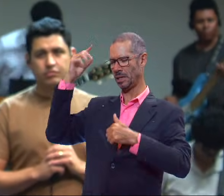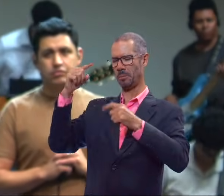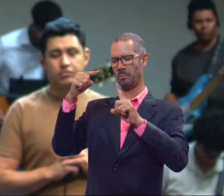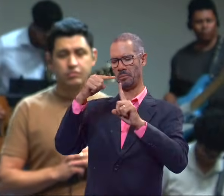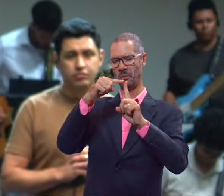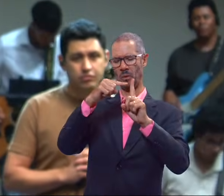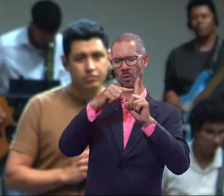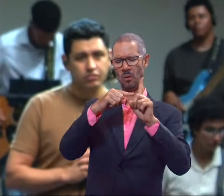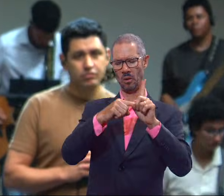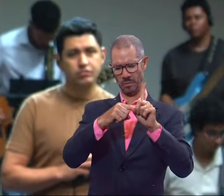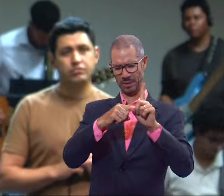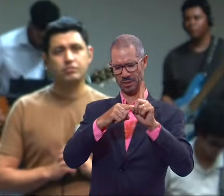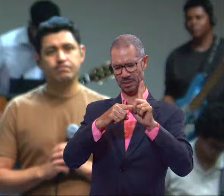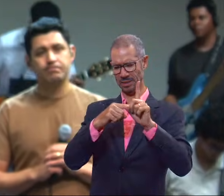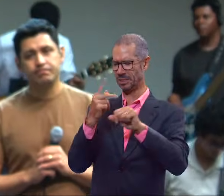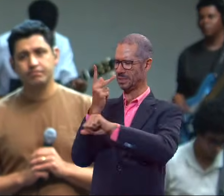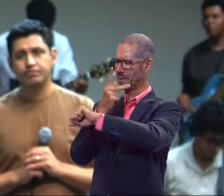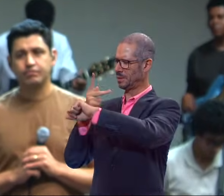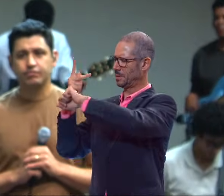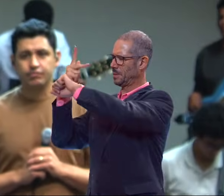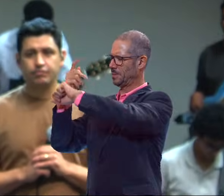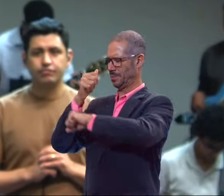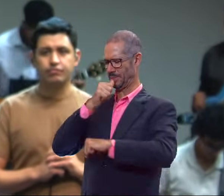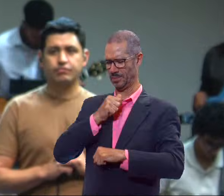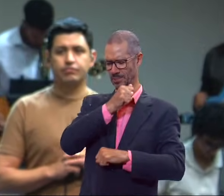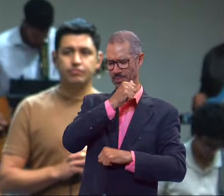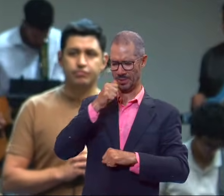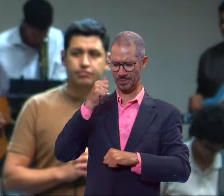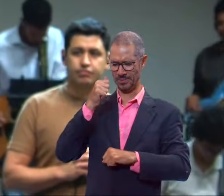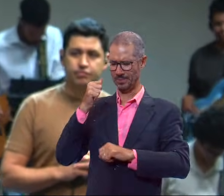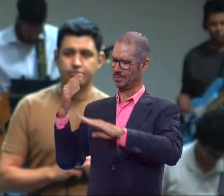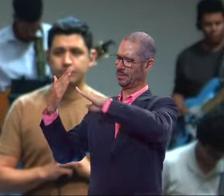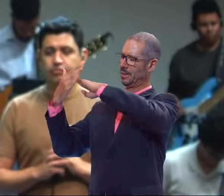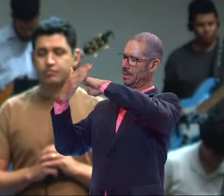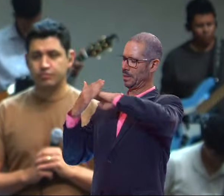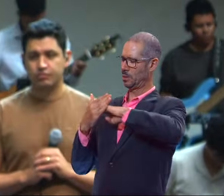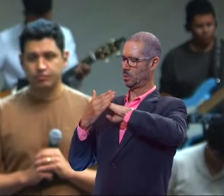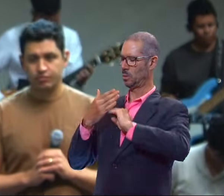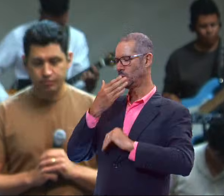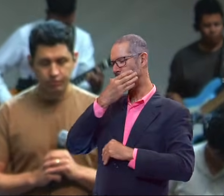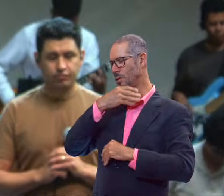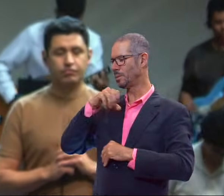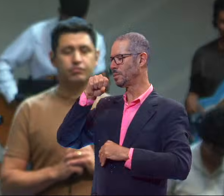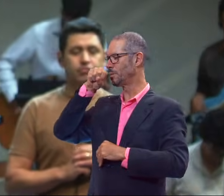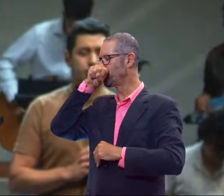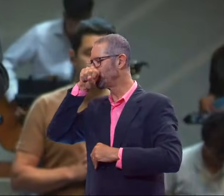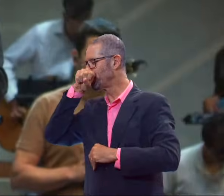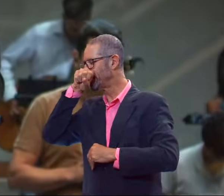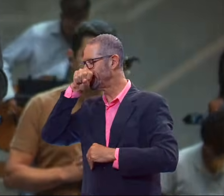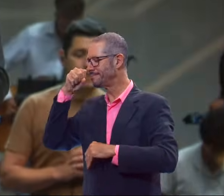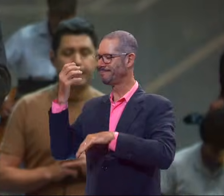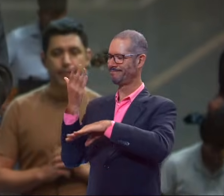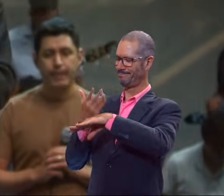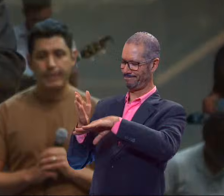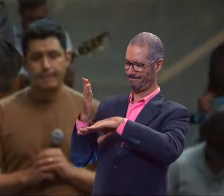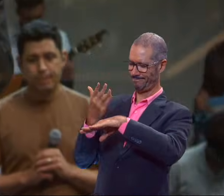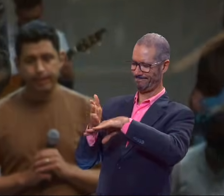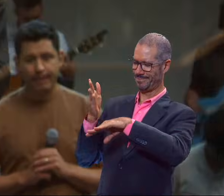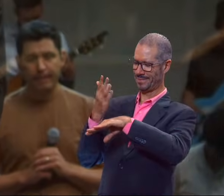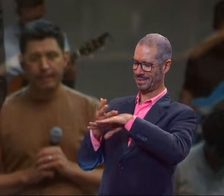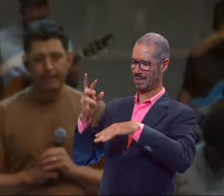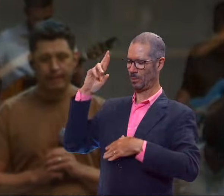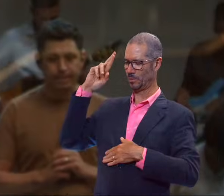de buscarmos consagração. Nos ajuda, Pai, possamos praticá-las e